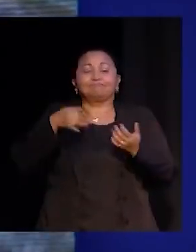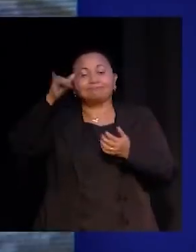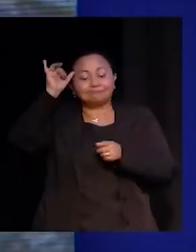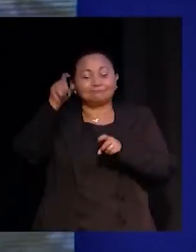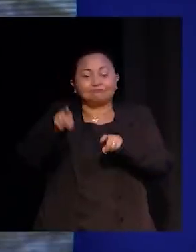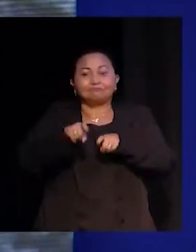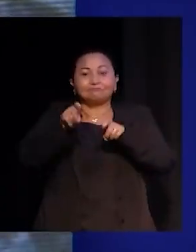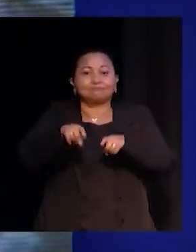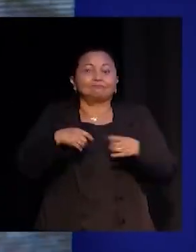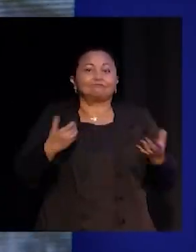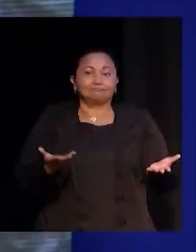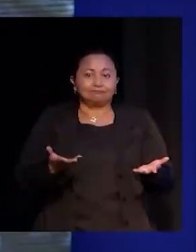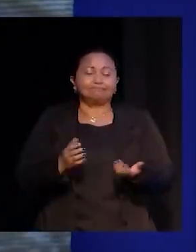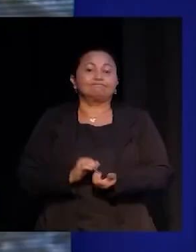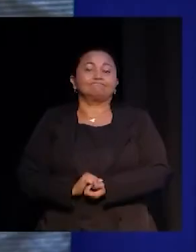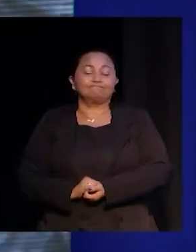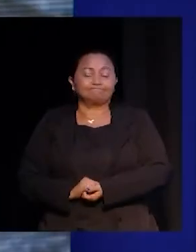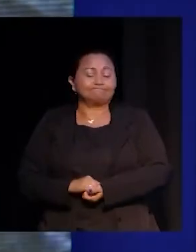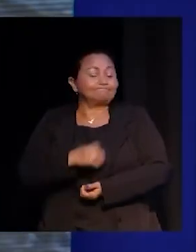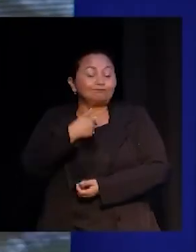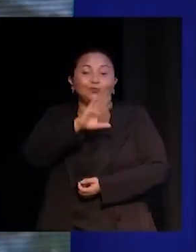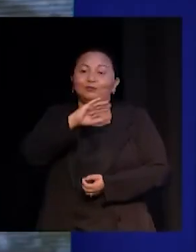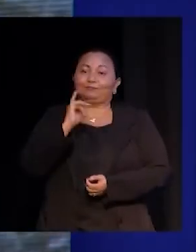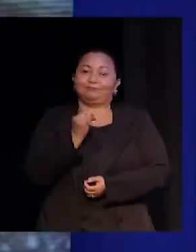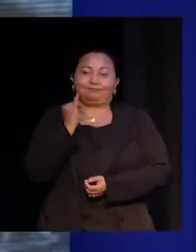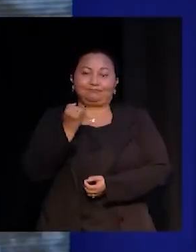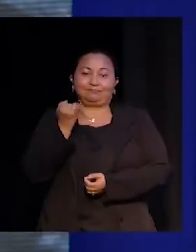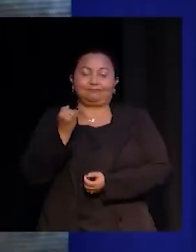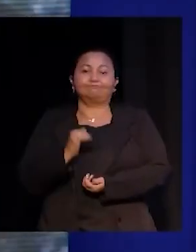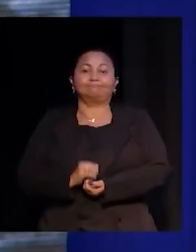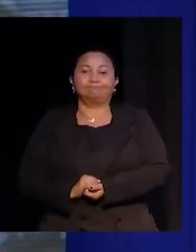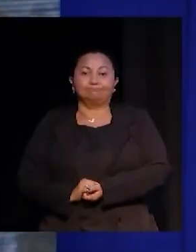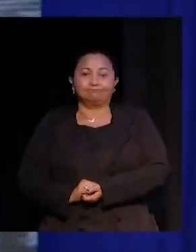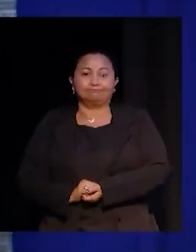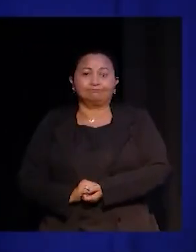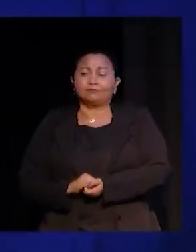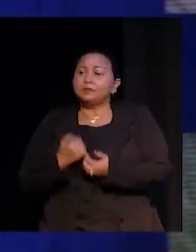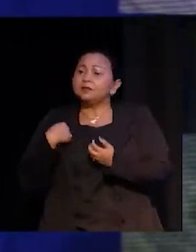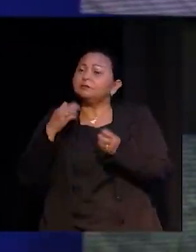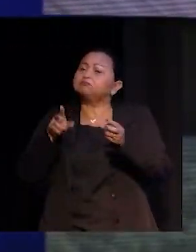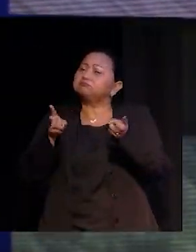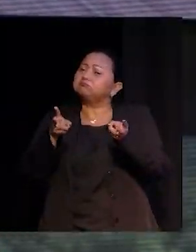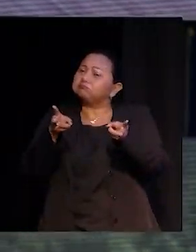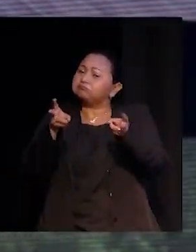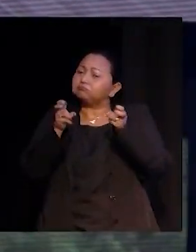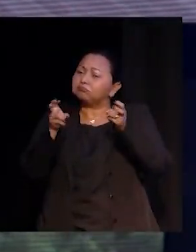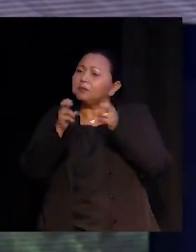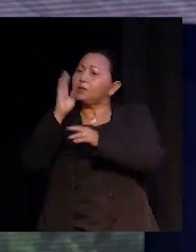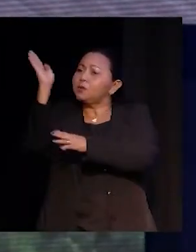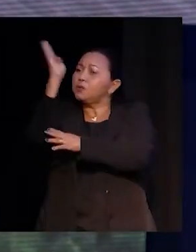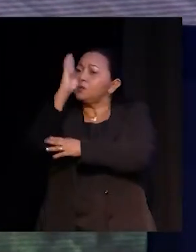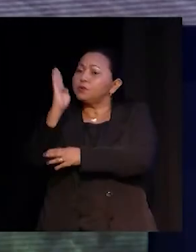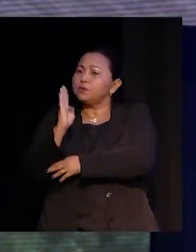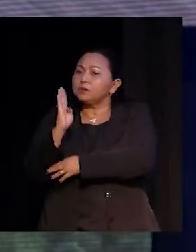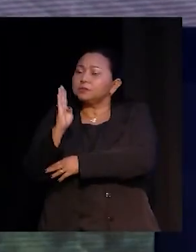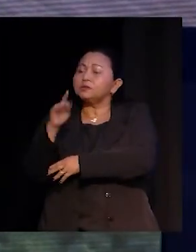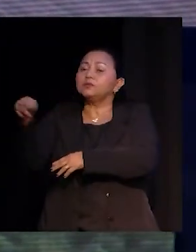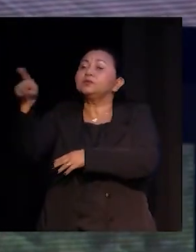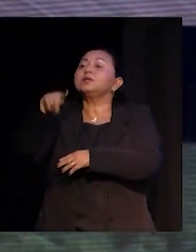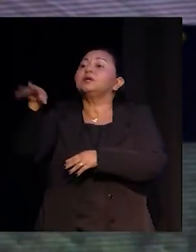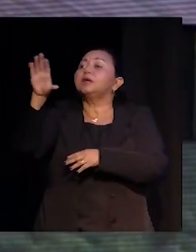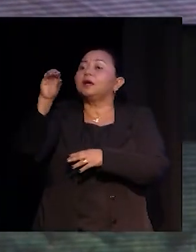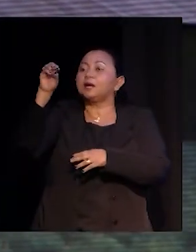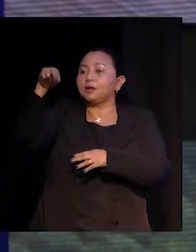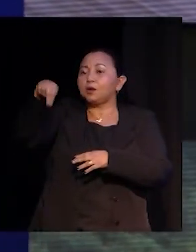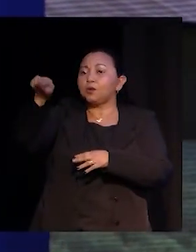verdade. Uma área muito importante. E o Brasil, que recebe da Organização das